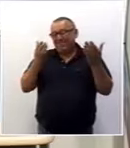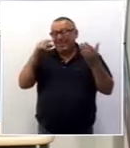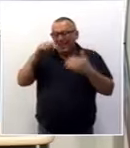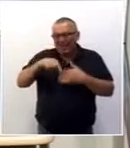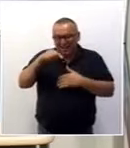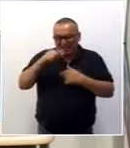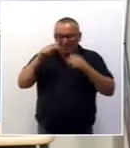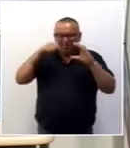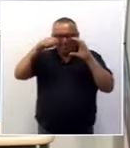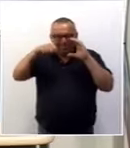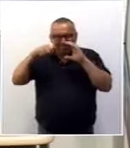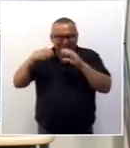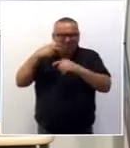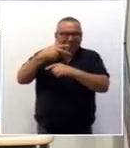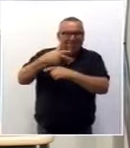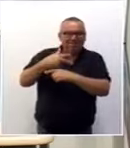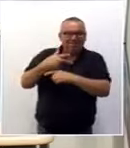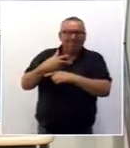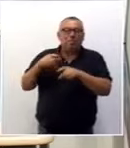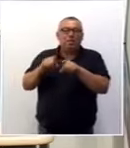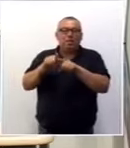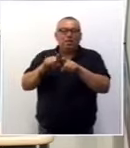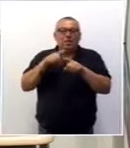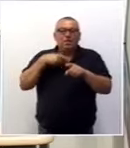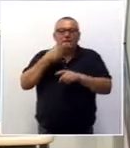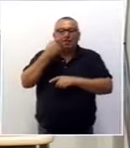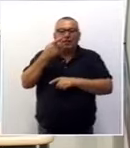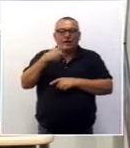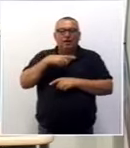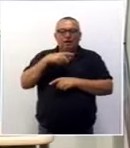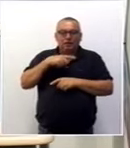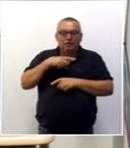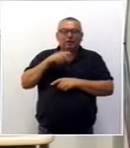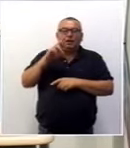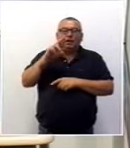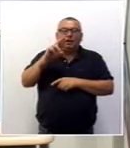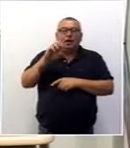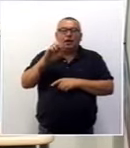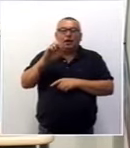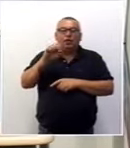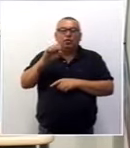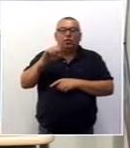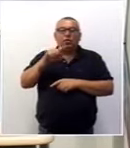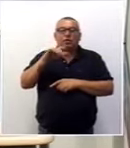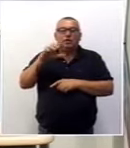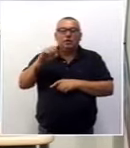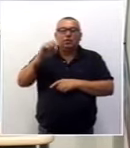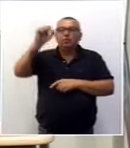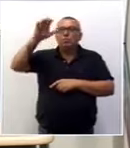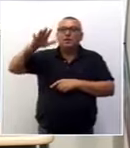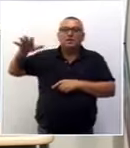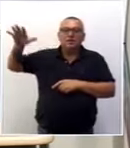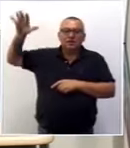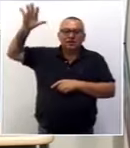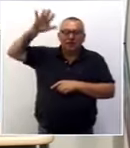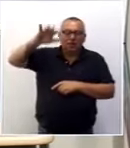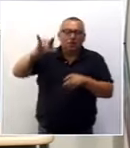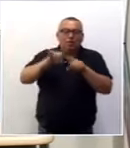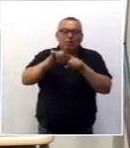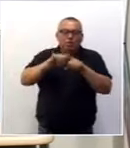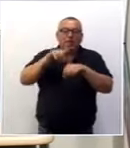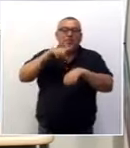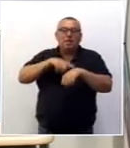né? Vocês viram para falar que tem resolução espacial, resolução espectral, né?